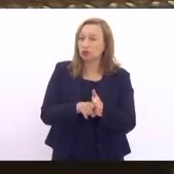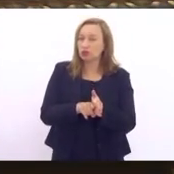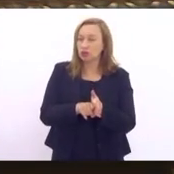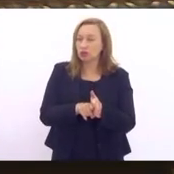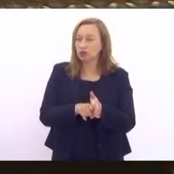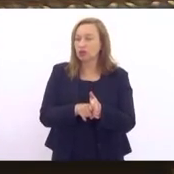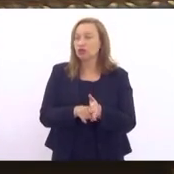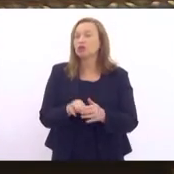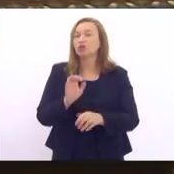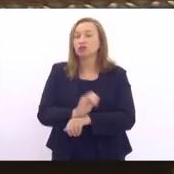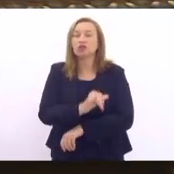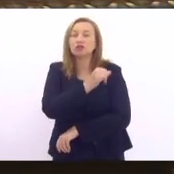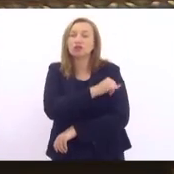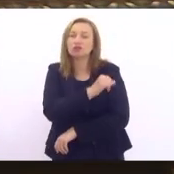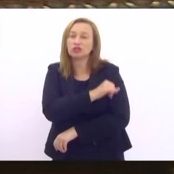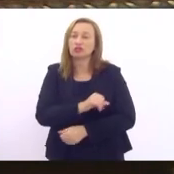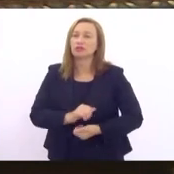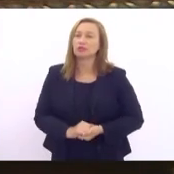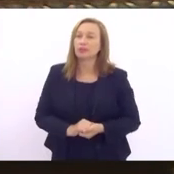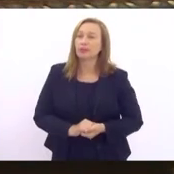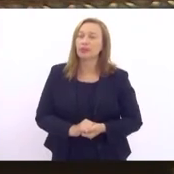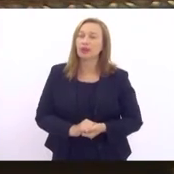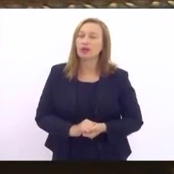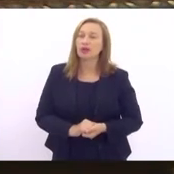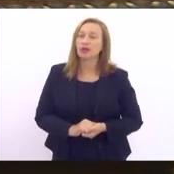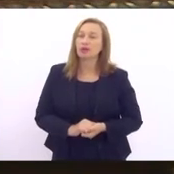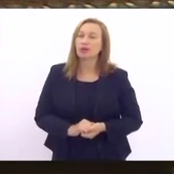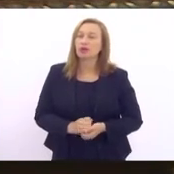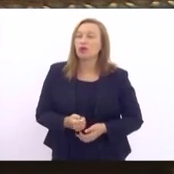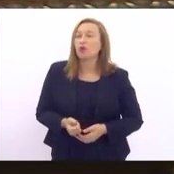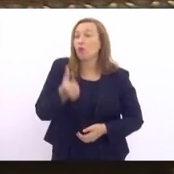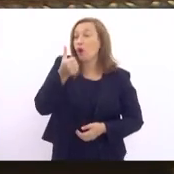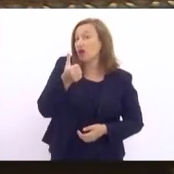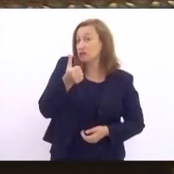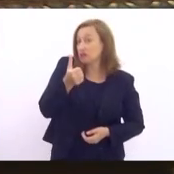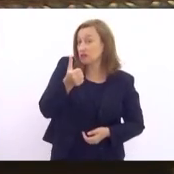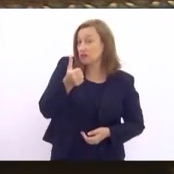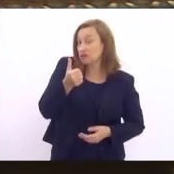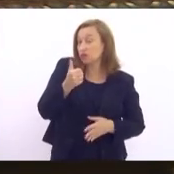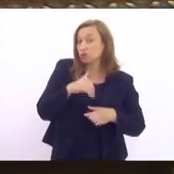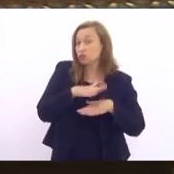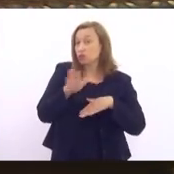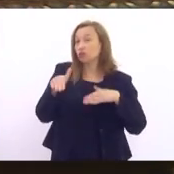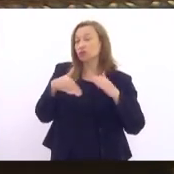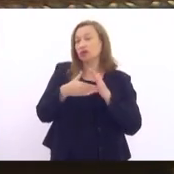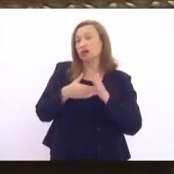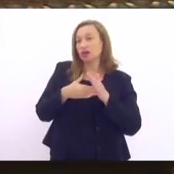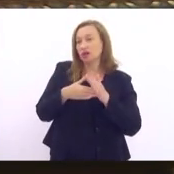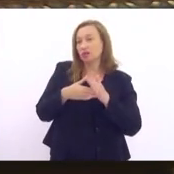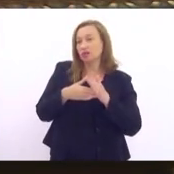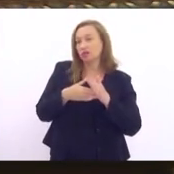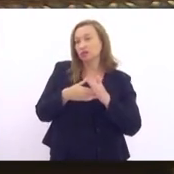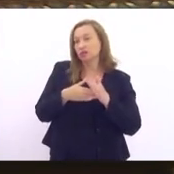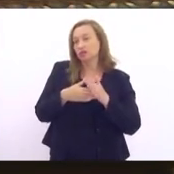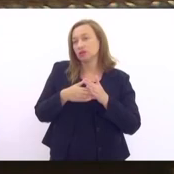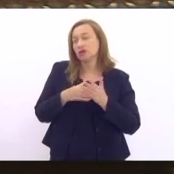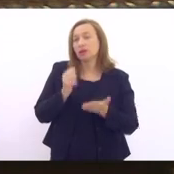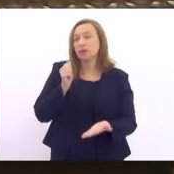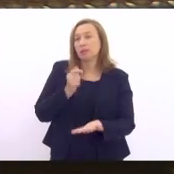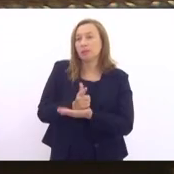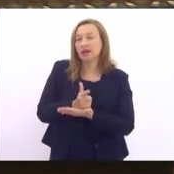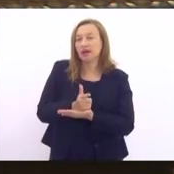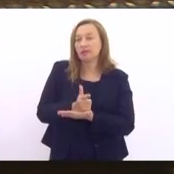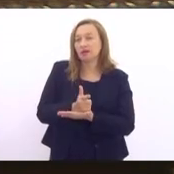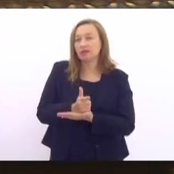Janeiro, ela é quase que na sua totalidade integralizada para pagamento de habitação, na forma